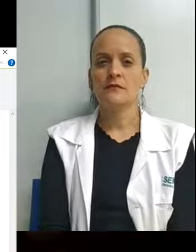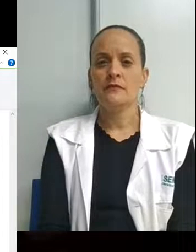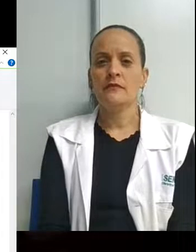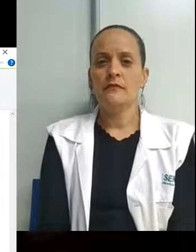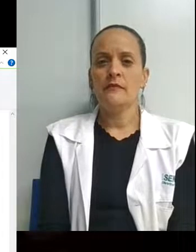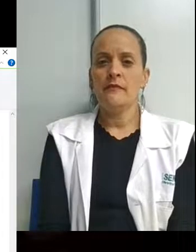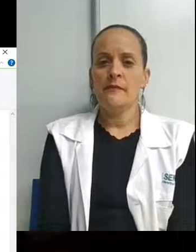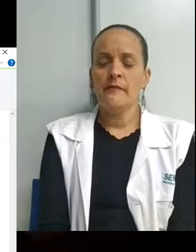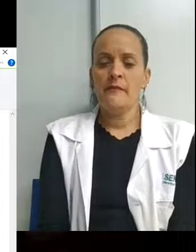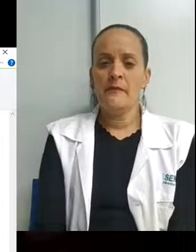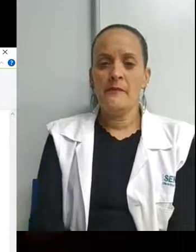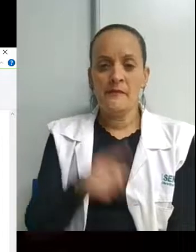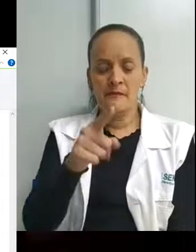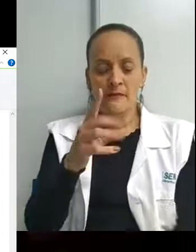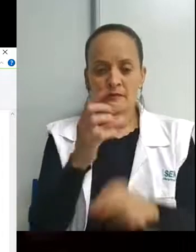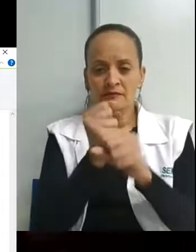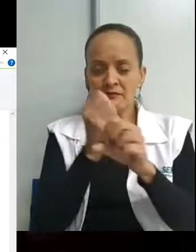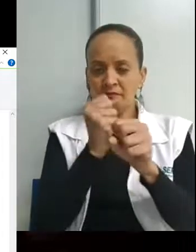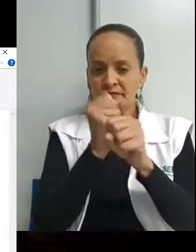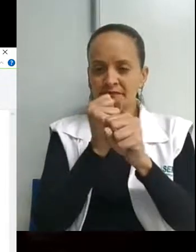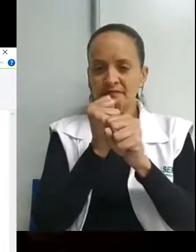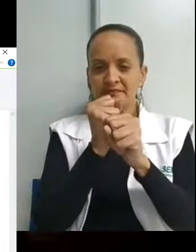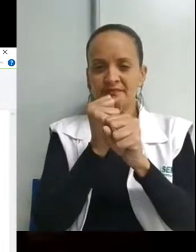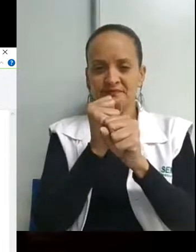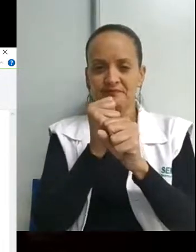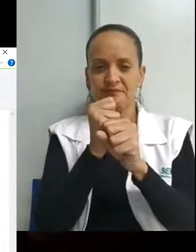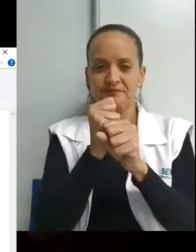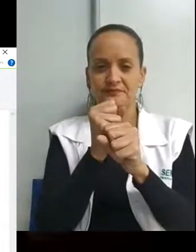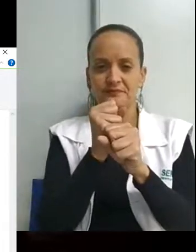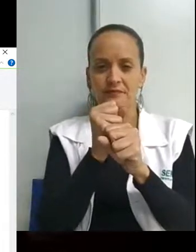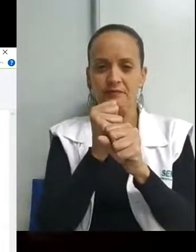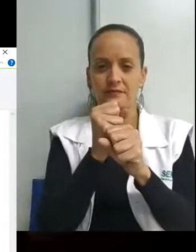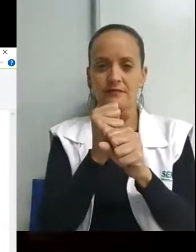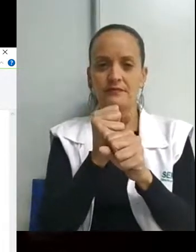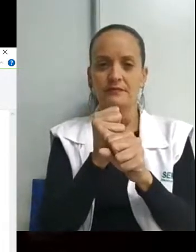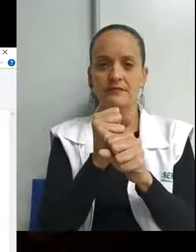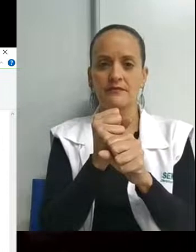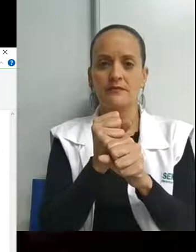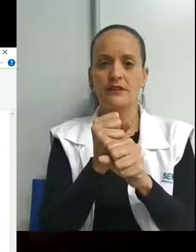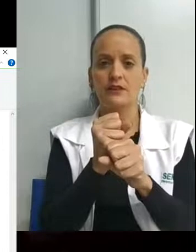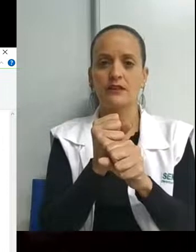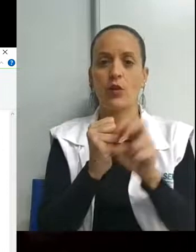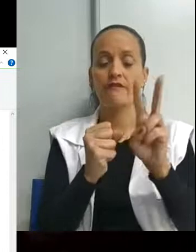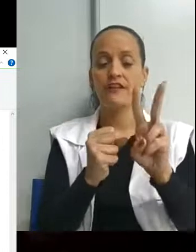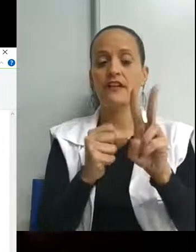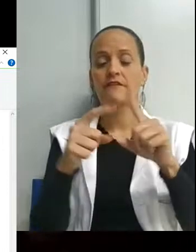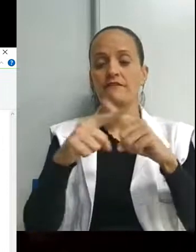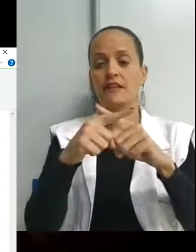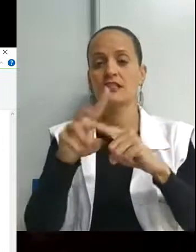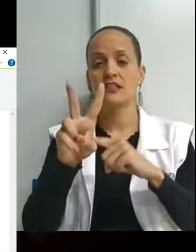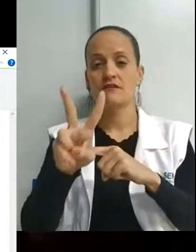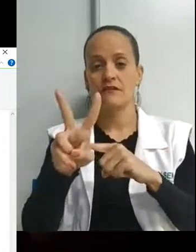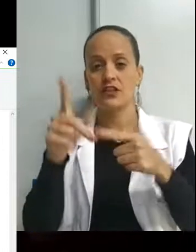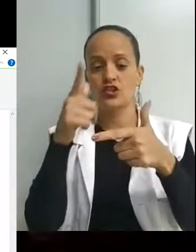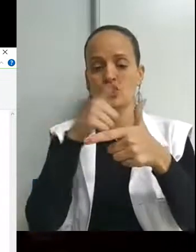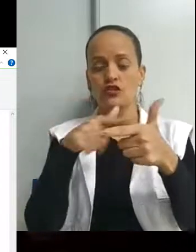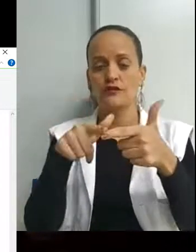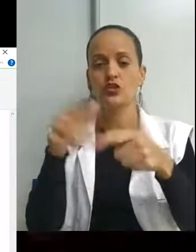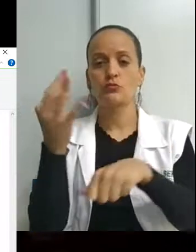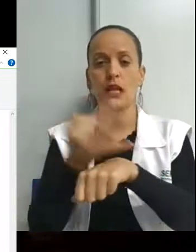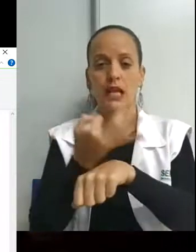potência é igual a V vezes V, que é V ao quadrado, dividido pela resistência,